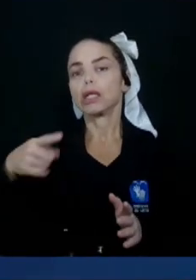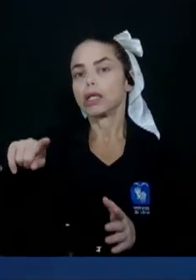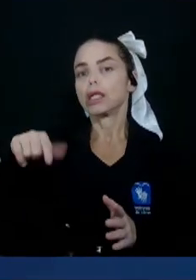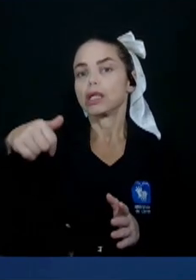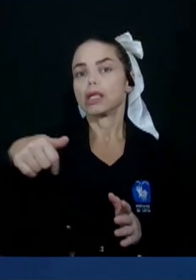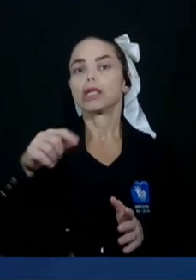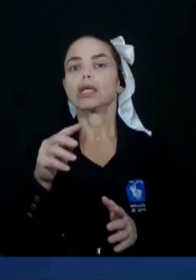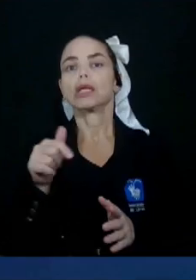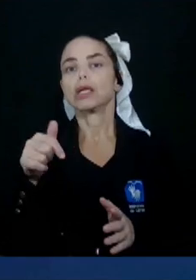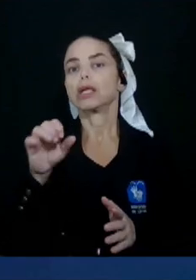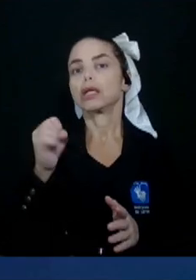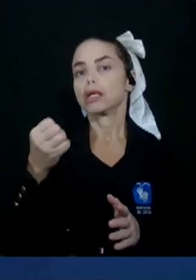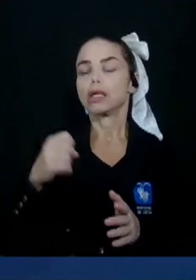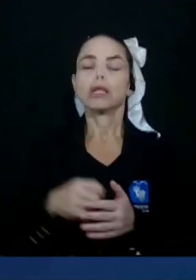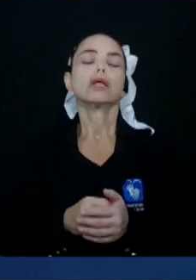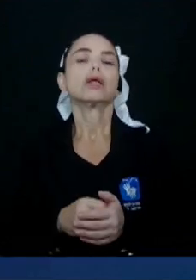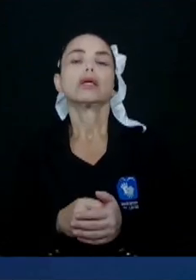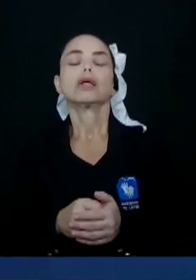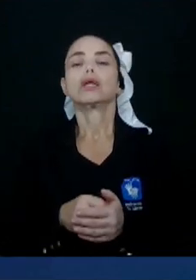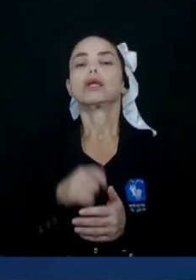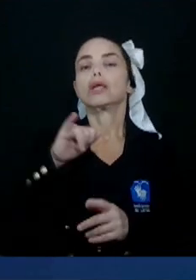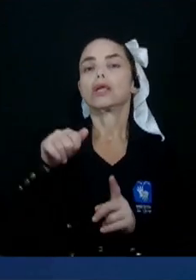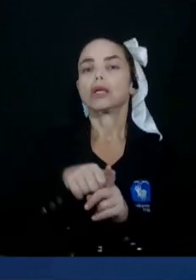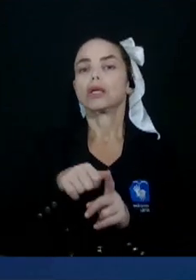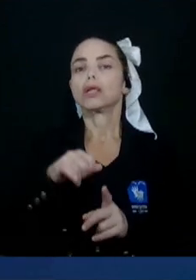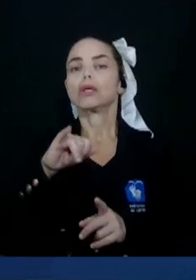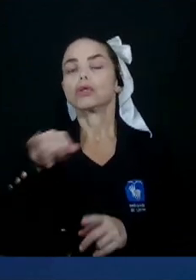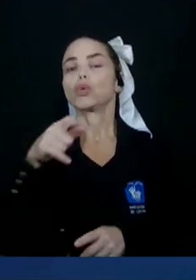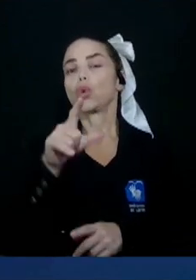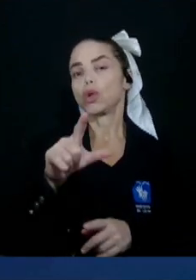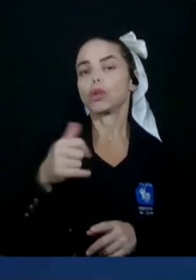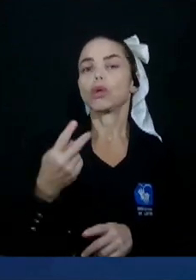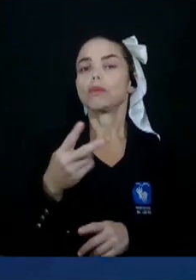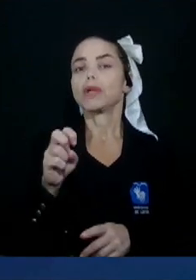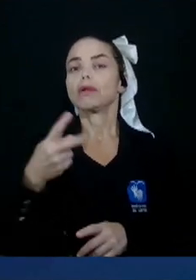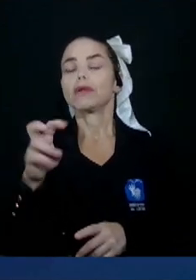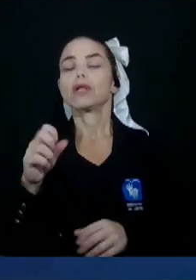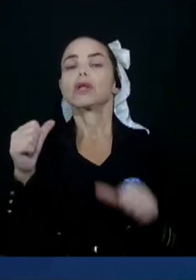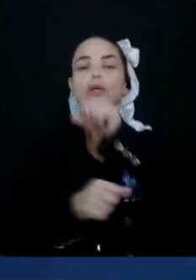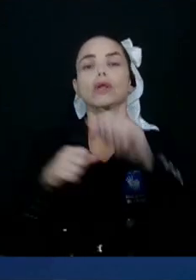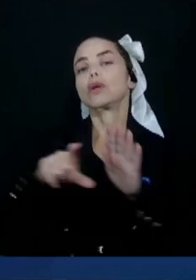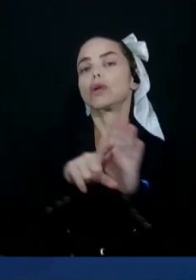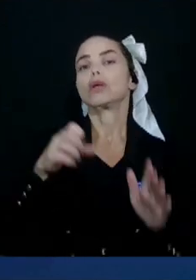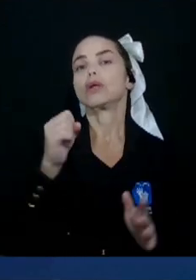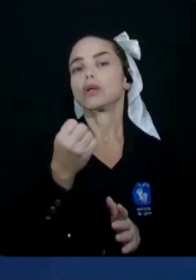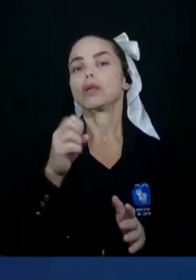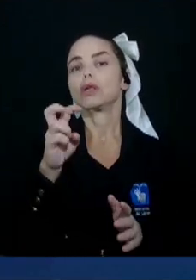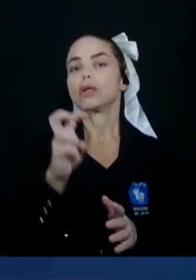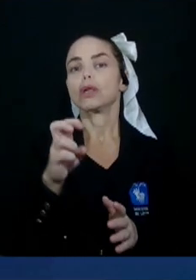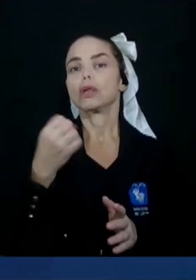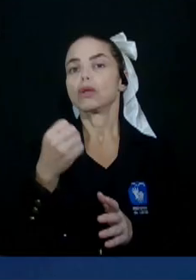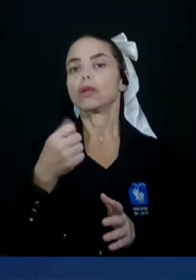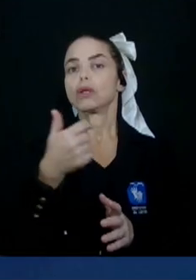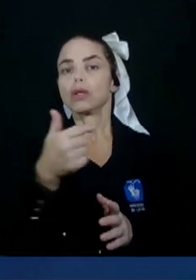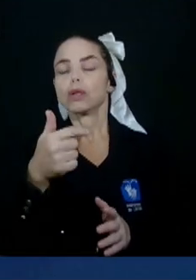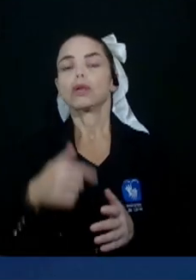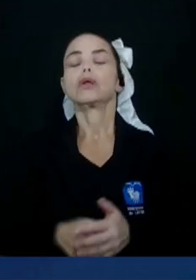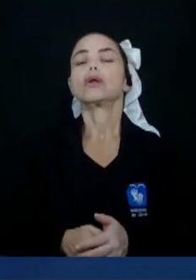16.778, de julho de 2025, que alterou a Lei 8.552, de outubro